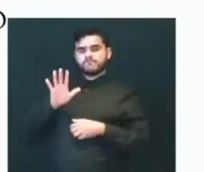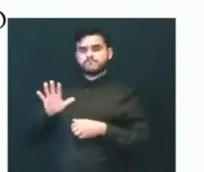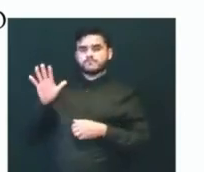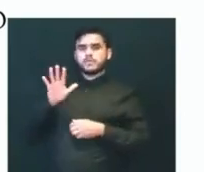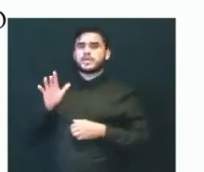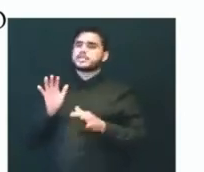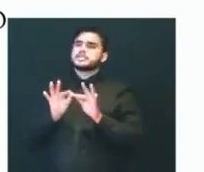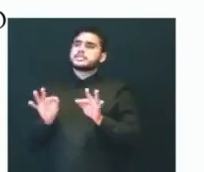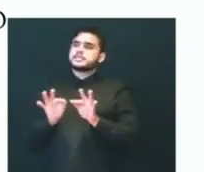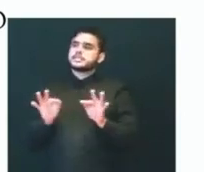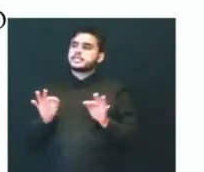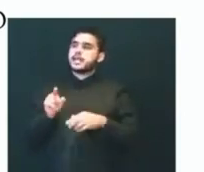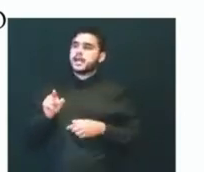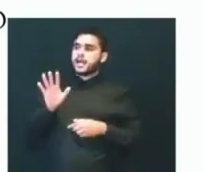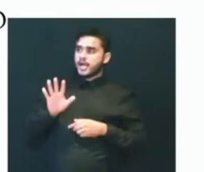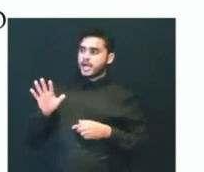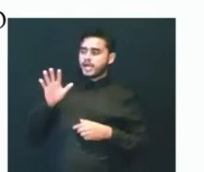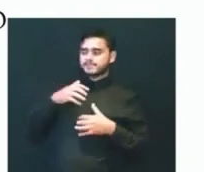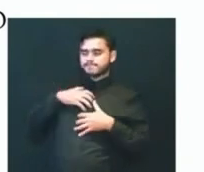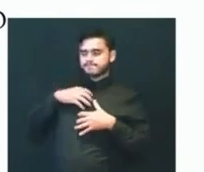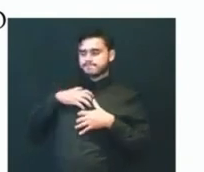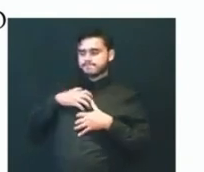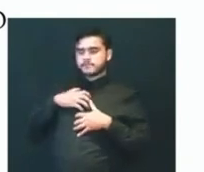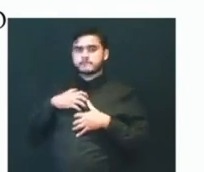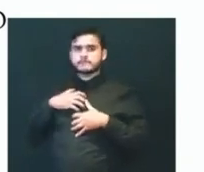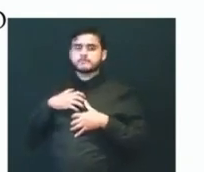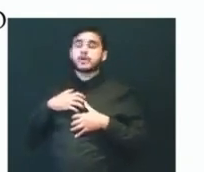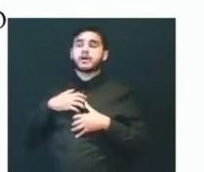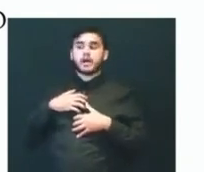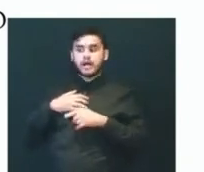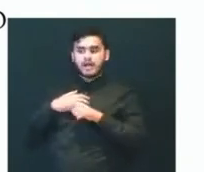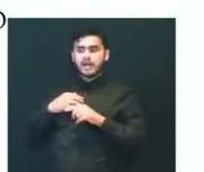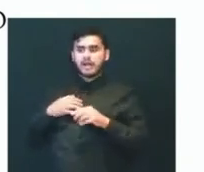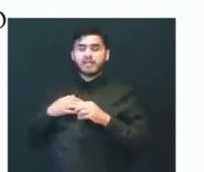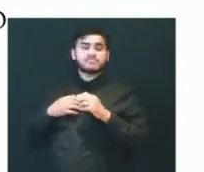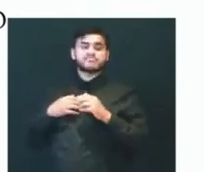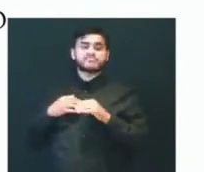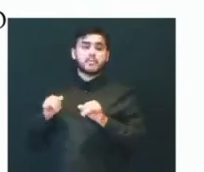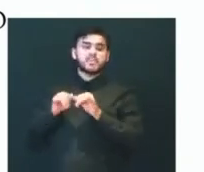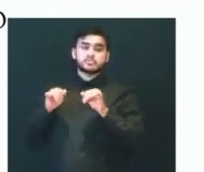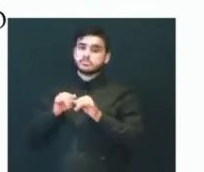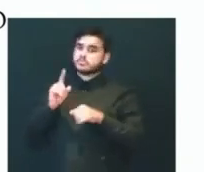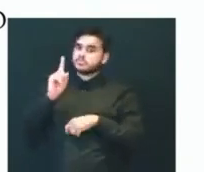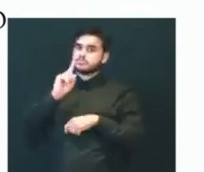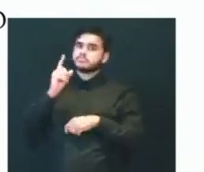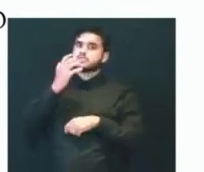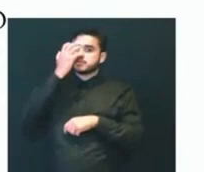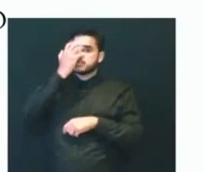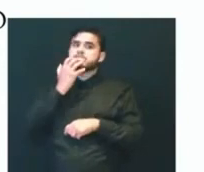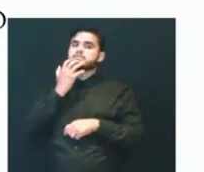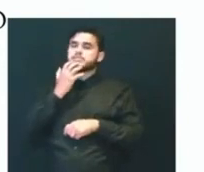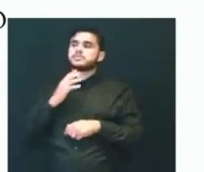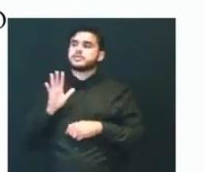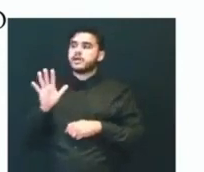muito leve, mas é um sintoma que precisa ser levado em consideração. Cada sintoma tem manejos diferentes